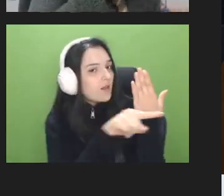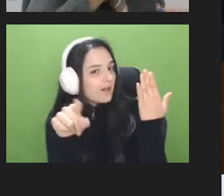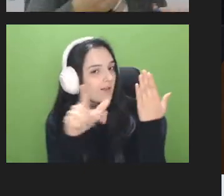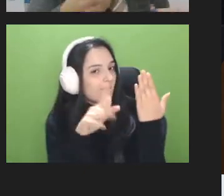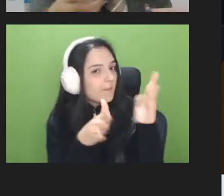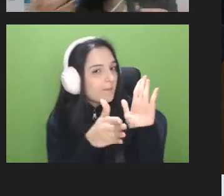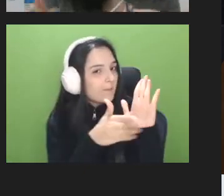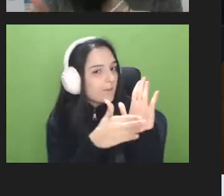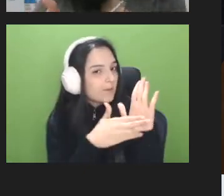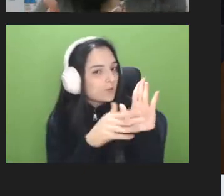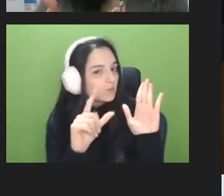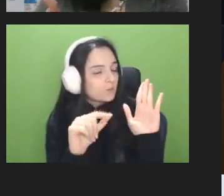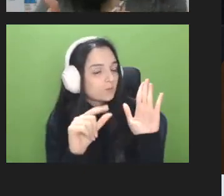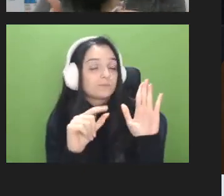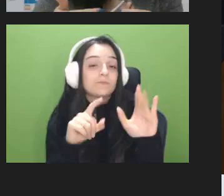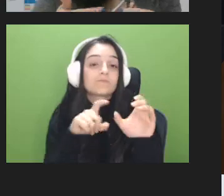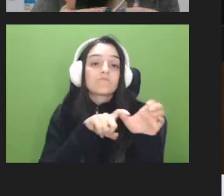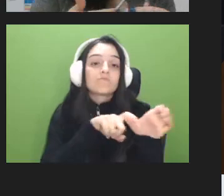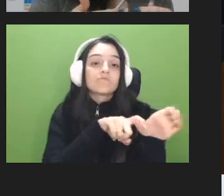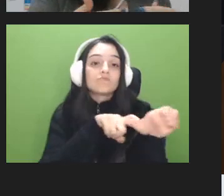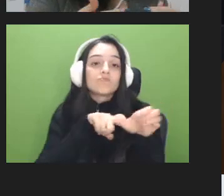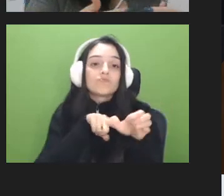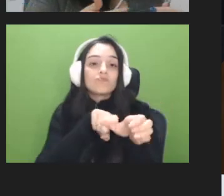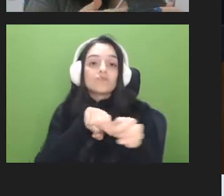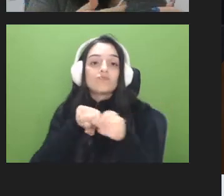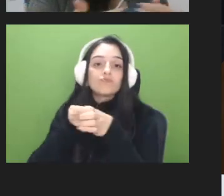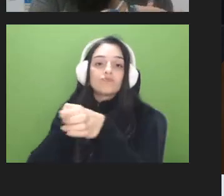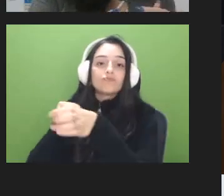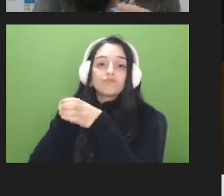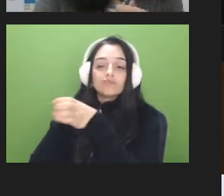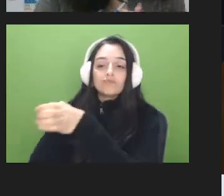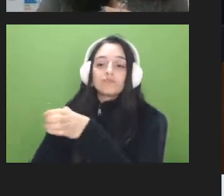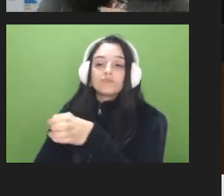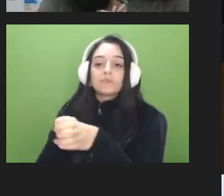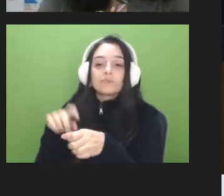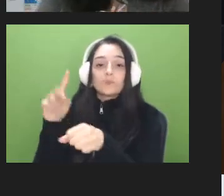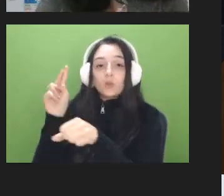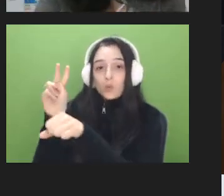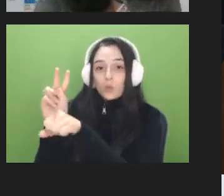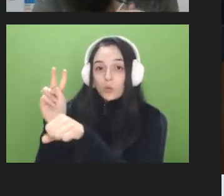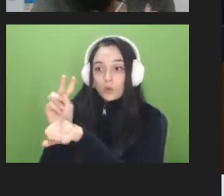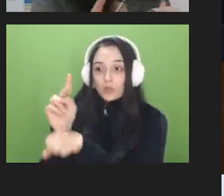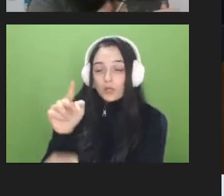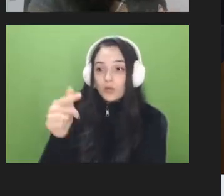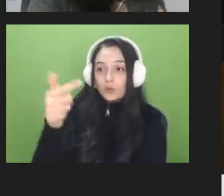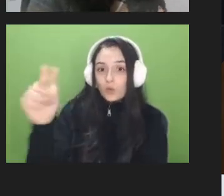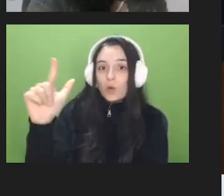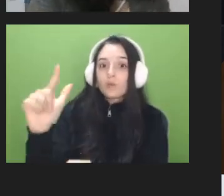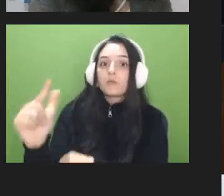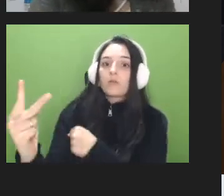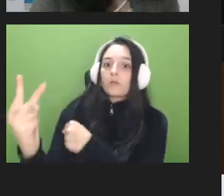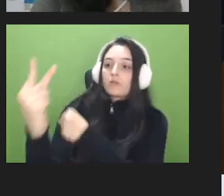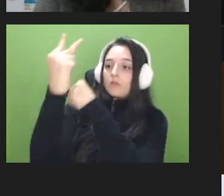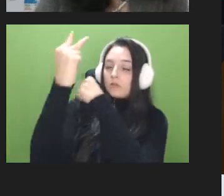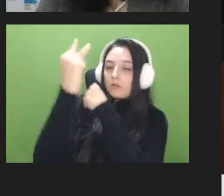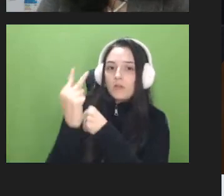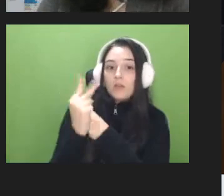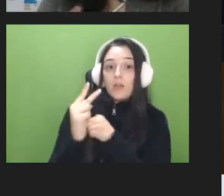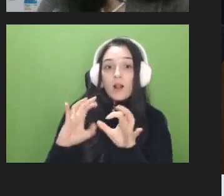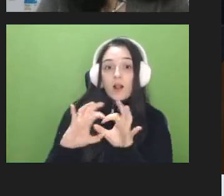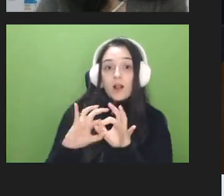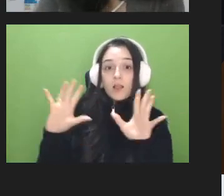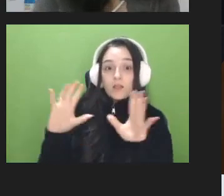que a interdependência, ou seja, cuidar do outro e me permitir ser cuidado também, enfim, é uma